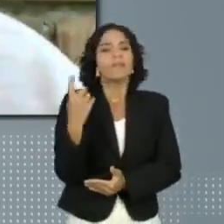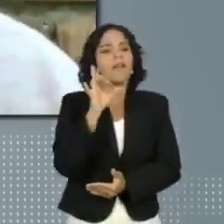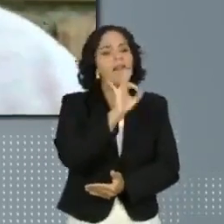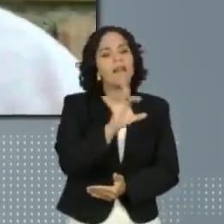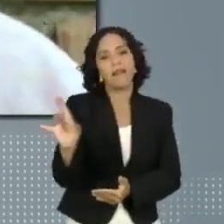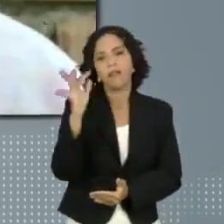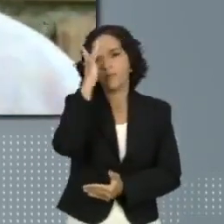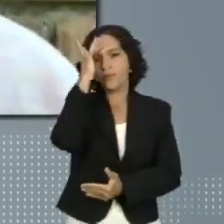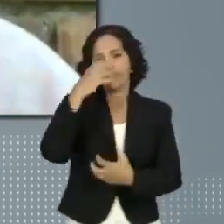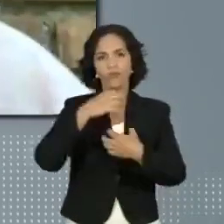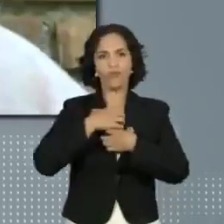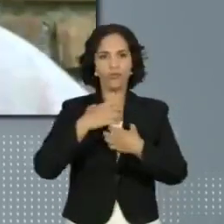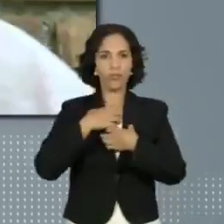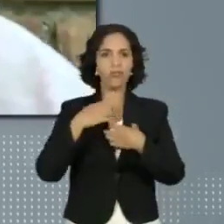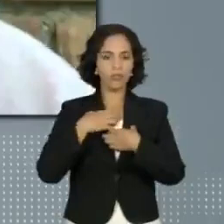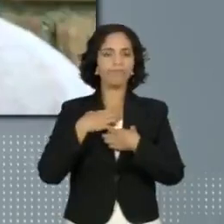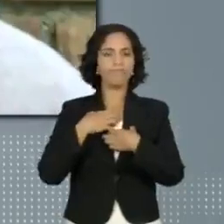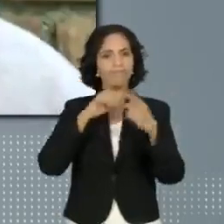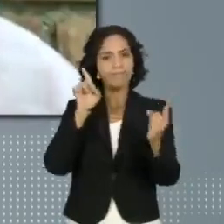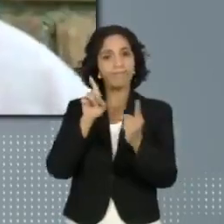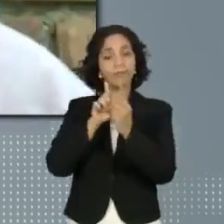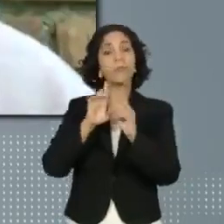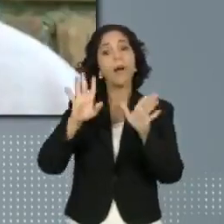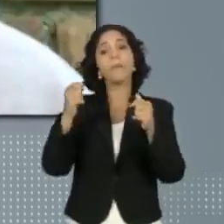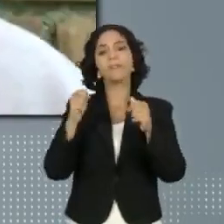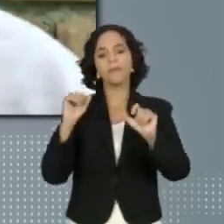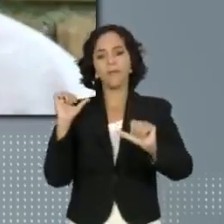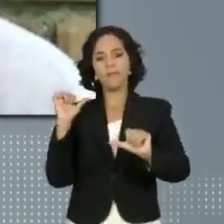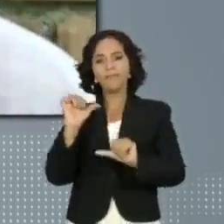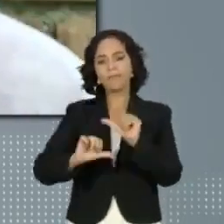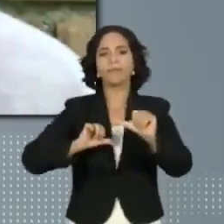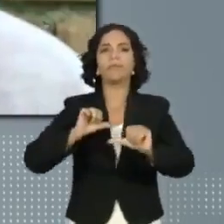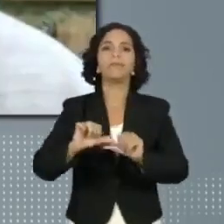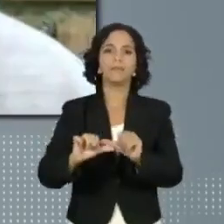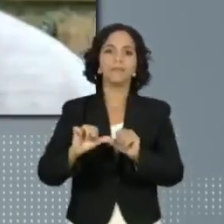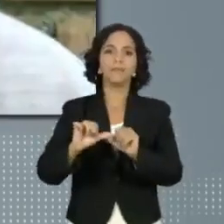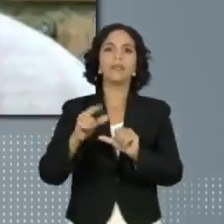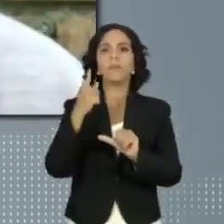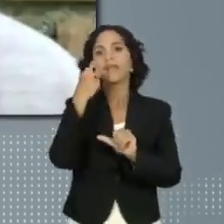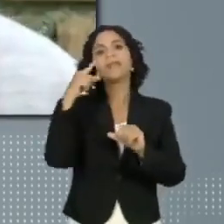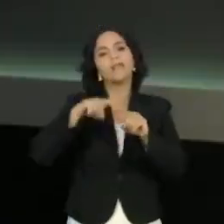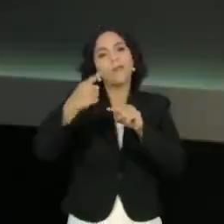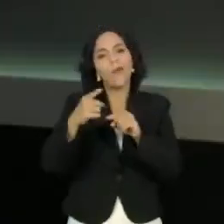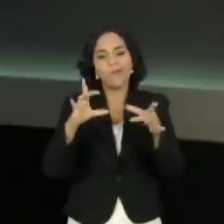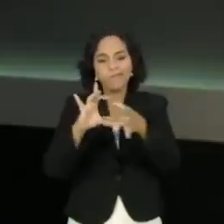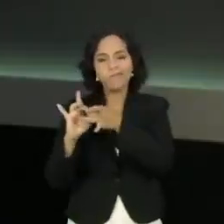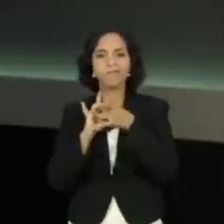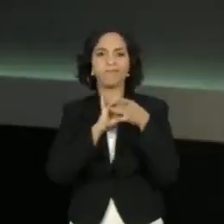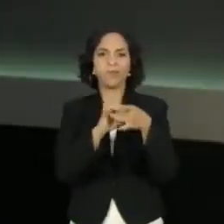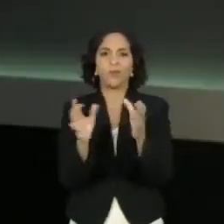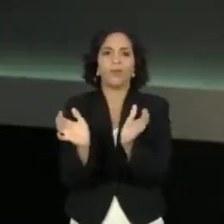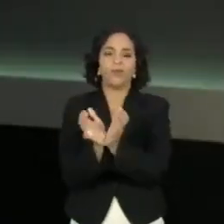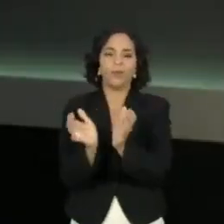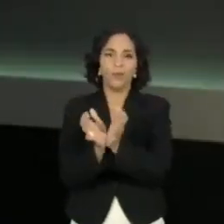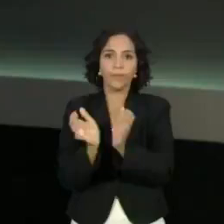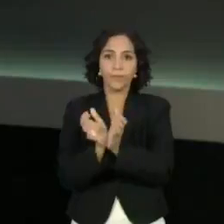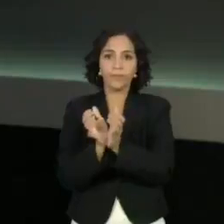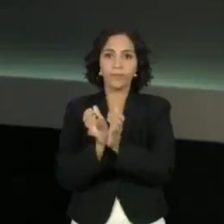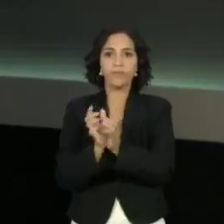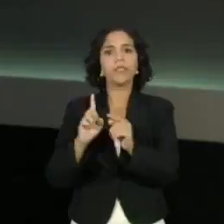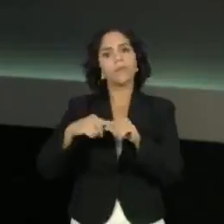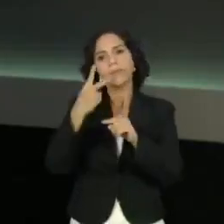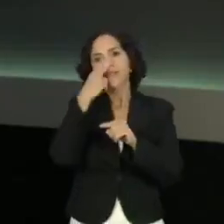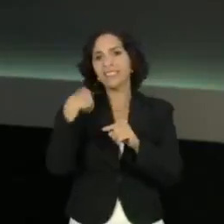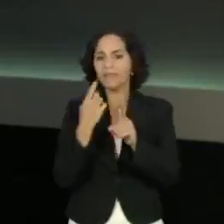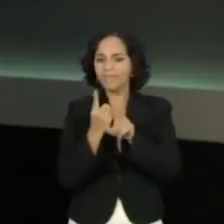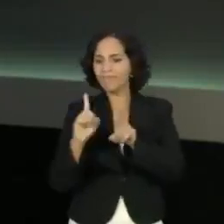individual, mas ele termina e ele precisa ser atravessado por momentos de comunhão coletiva. Estando assim